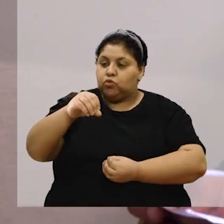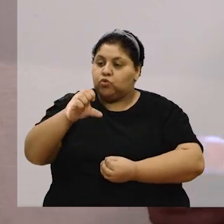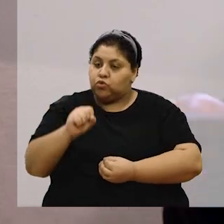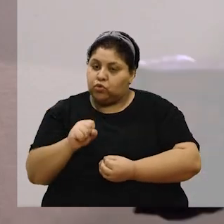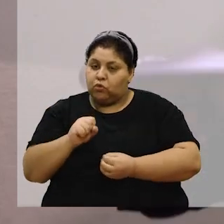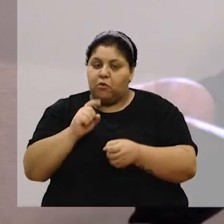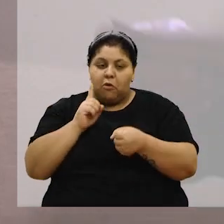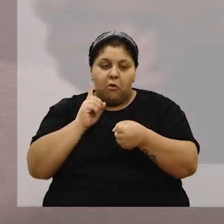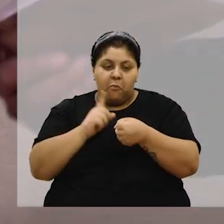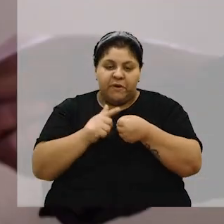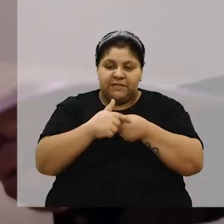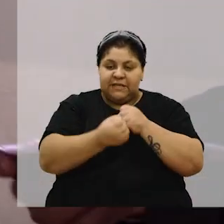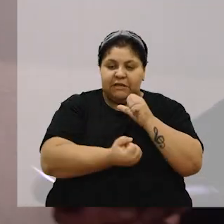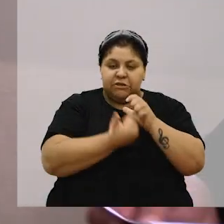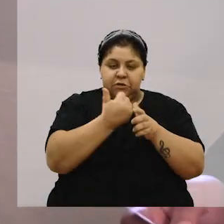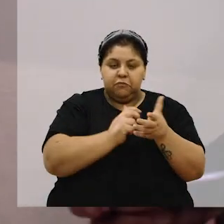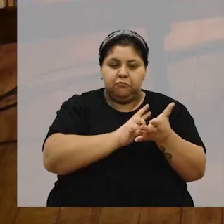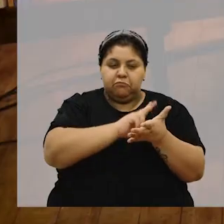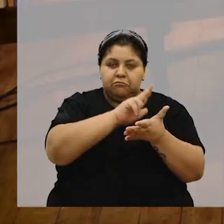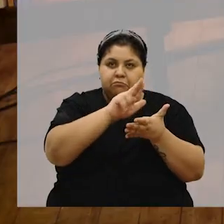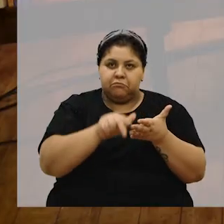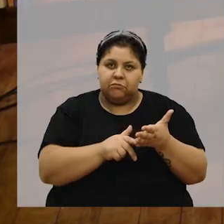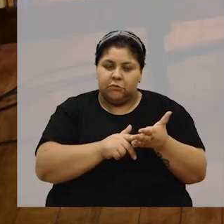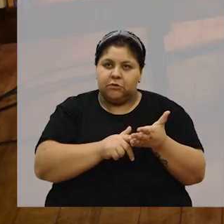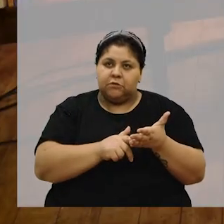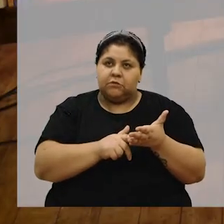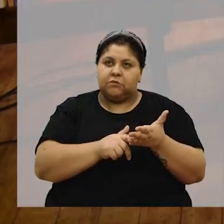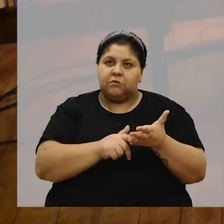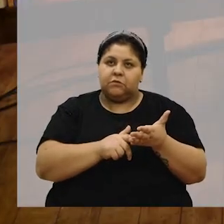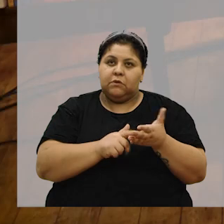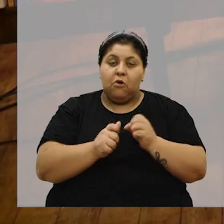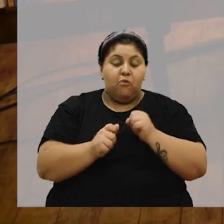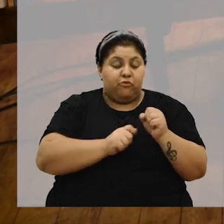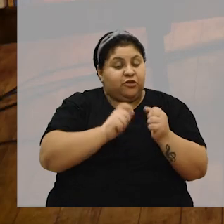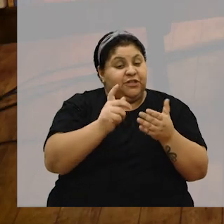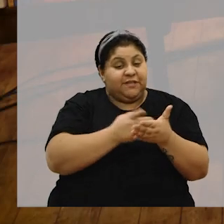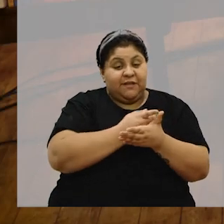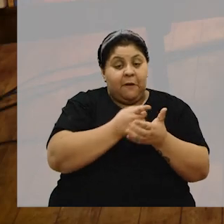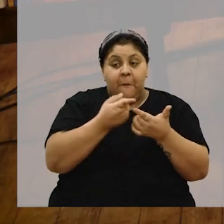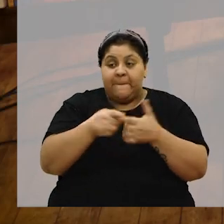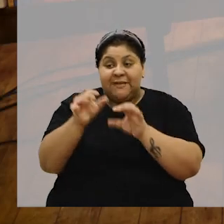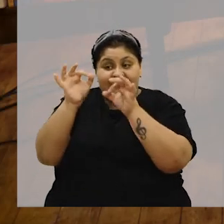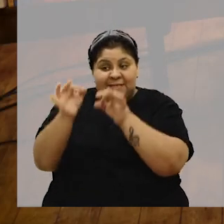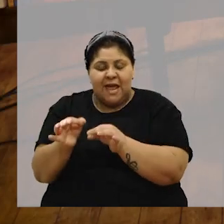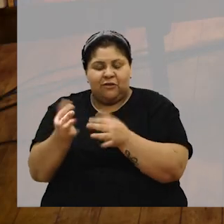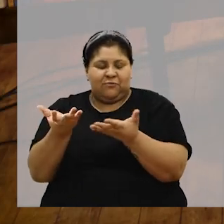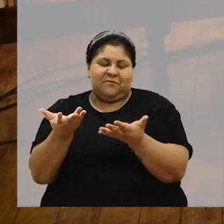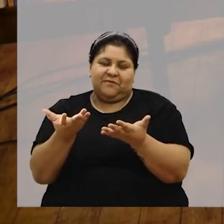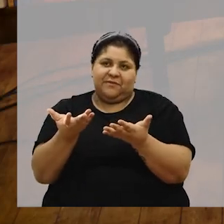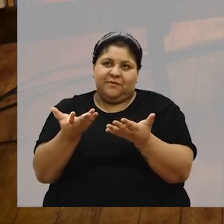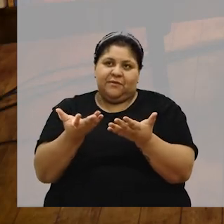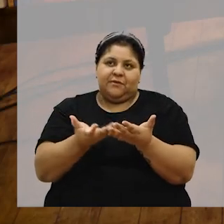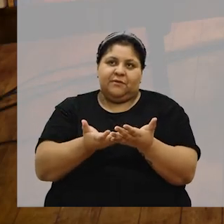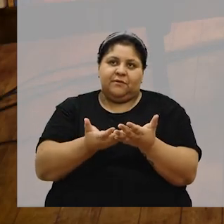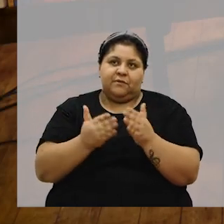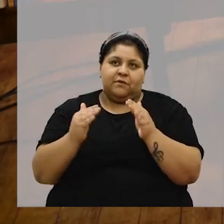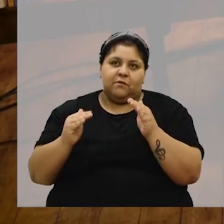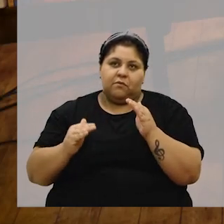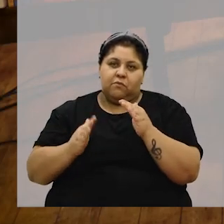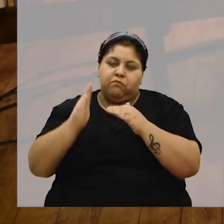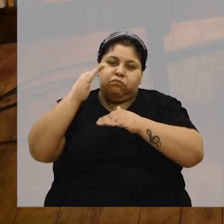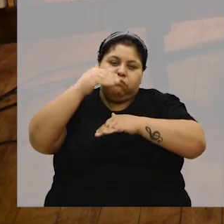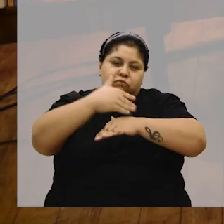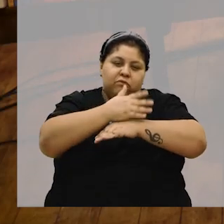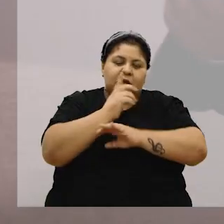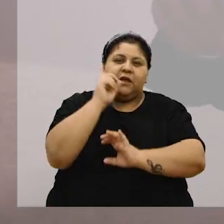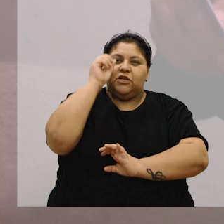feita com todas as adversidades. Aquela história era para dar errado e deu certo, né? Os